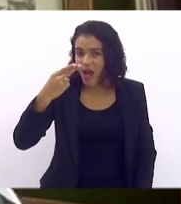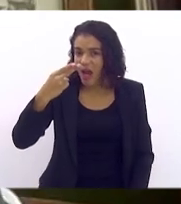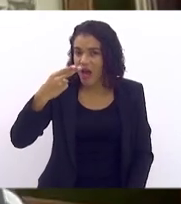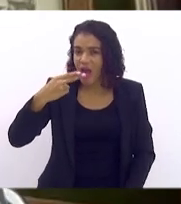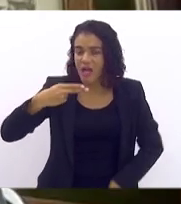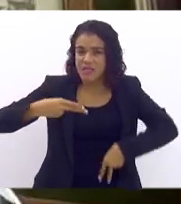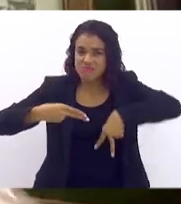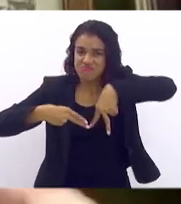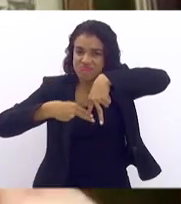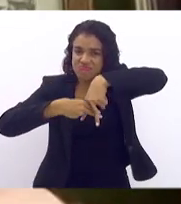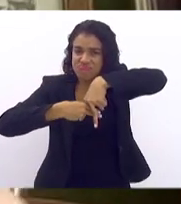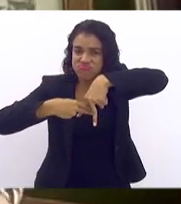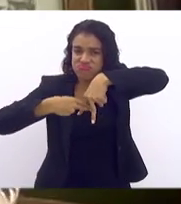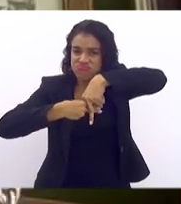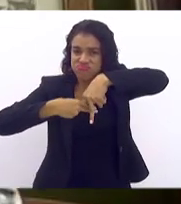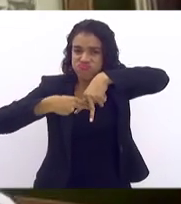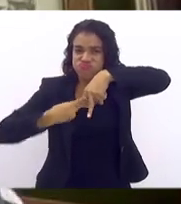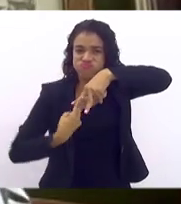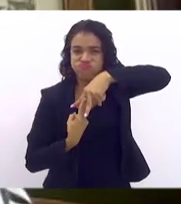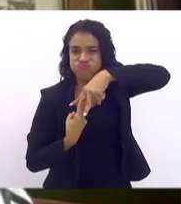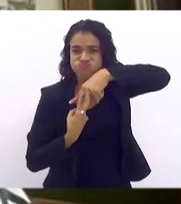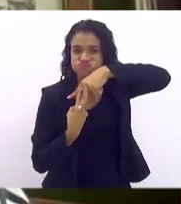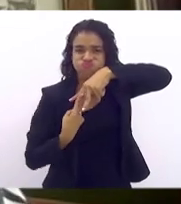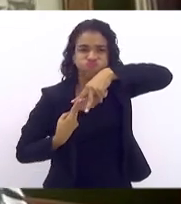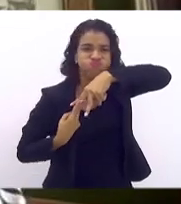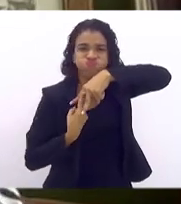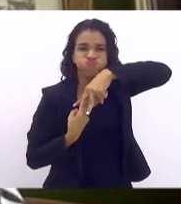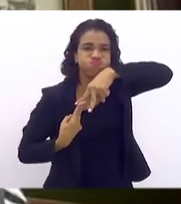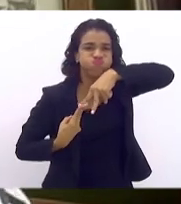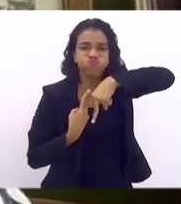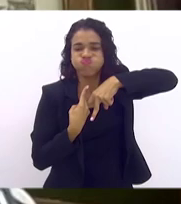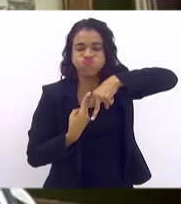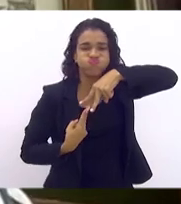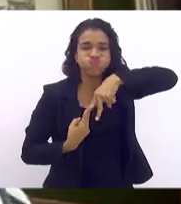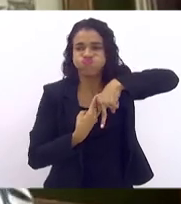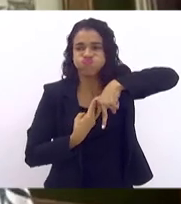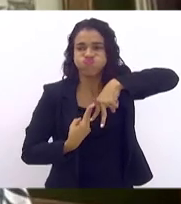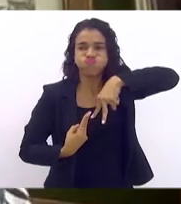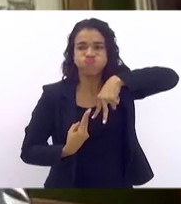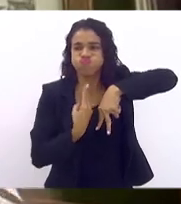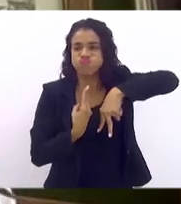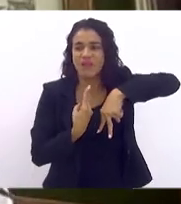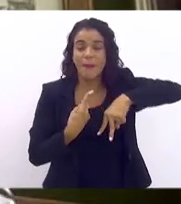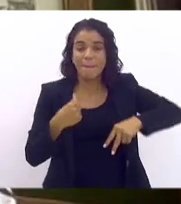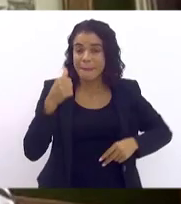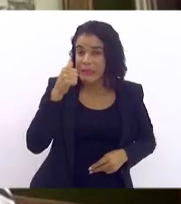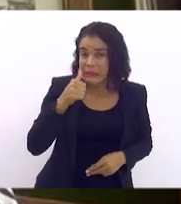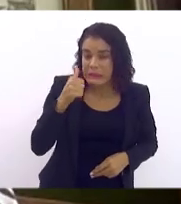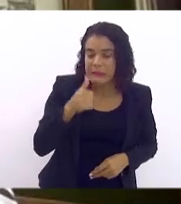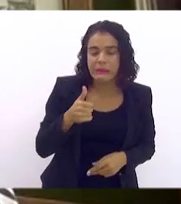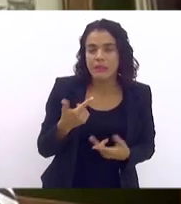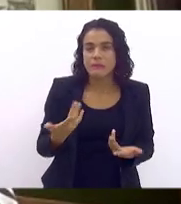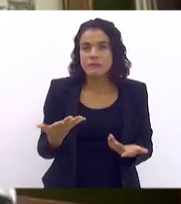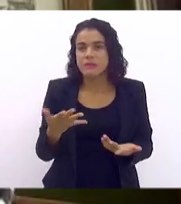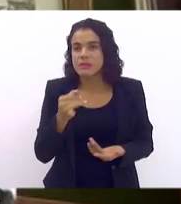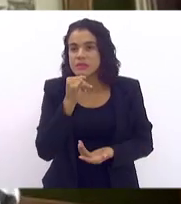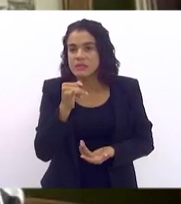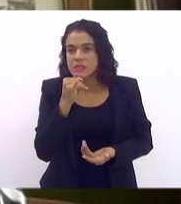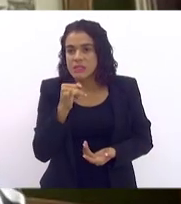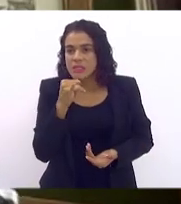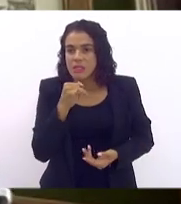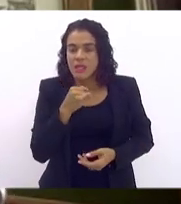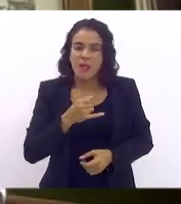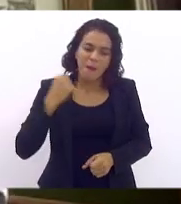partes genitais, introduzem, meninas praticando crimes horríveis como